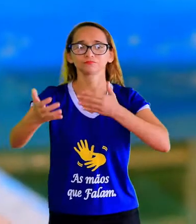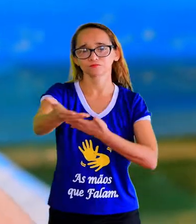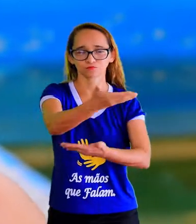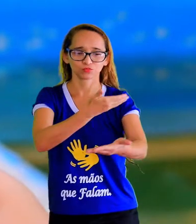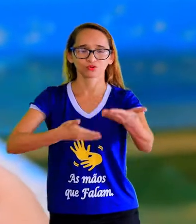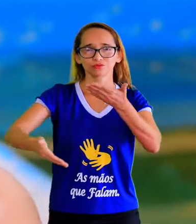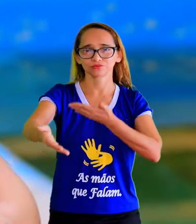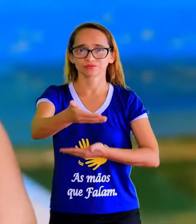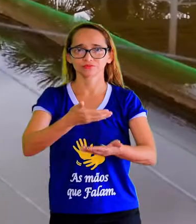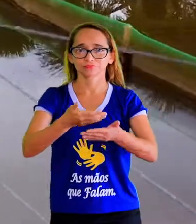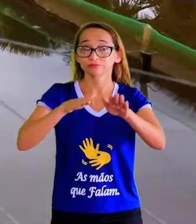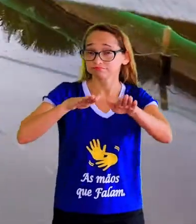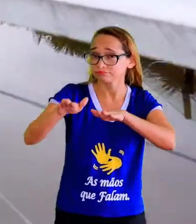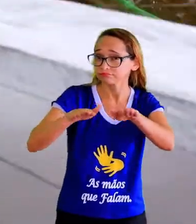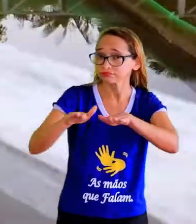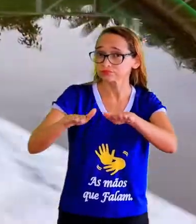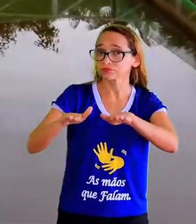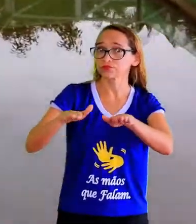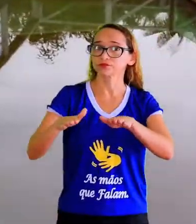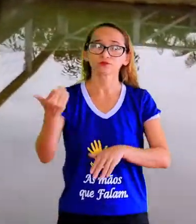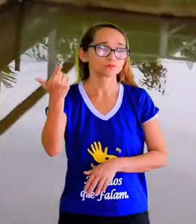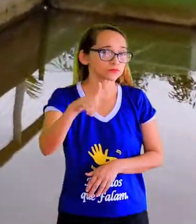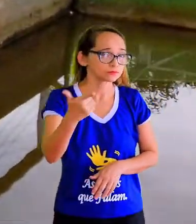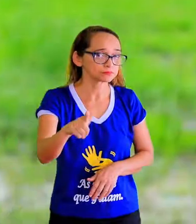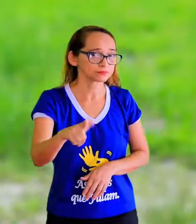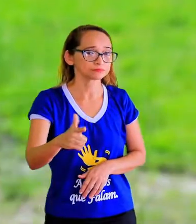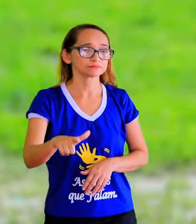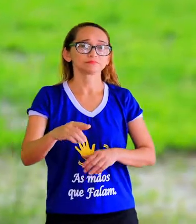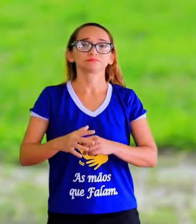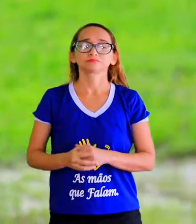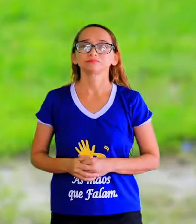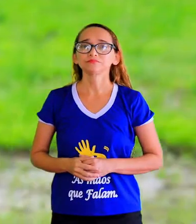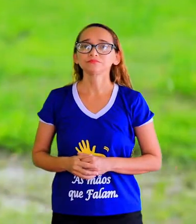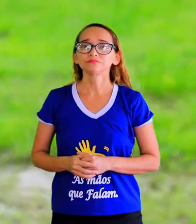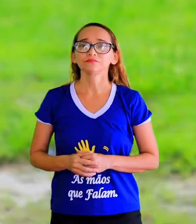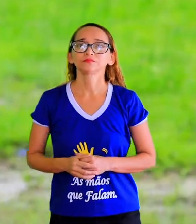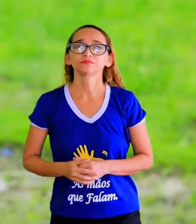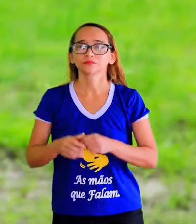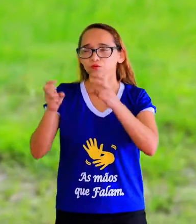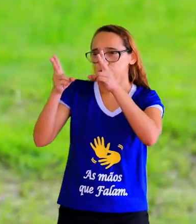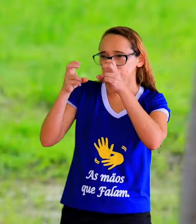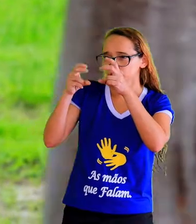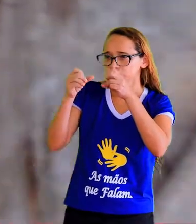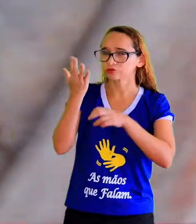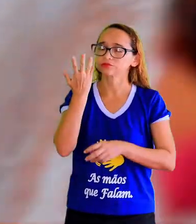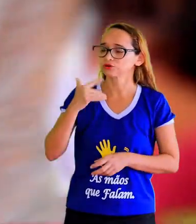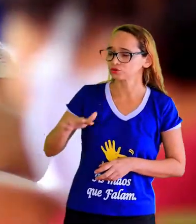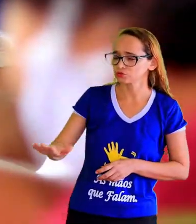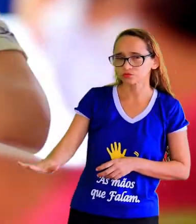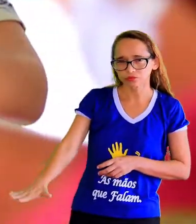social, resultando em comportamentos restritivos e repetitivos. Os sinais do autismo podem